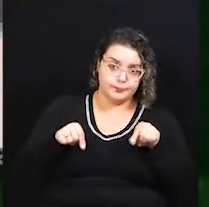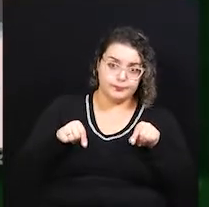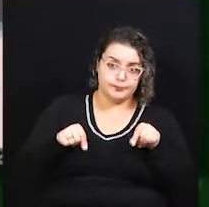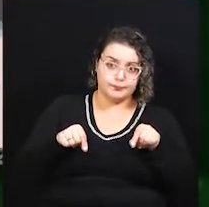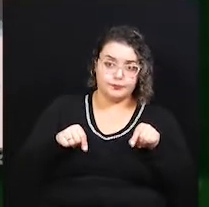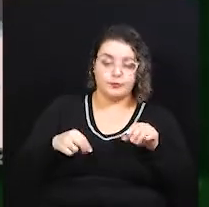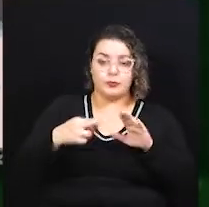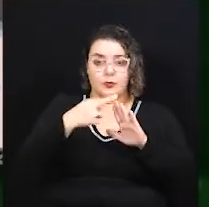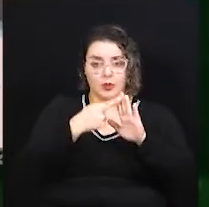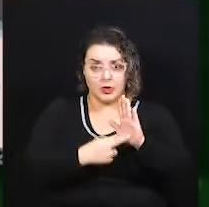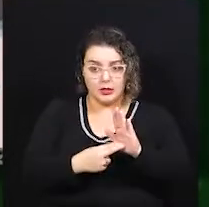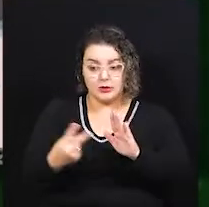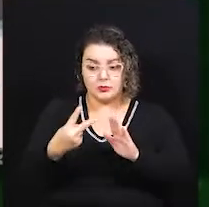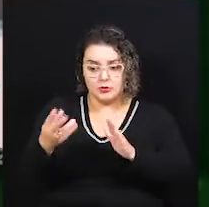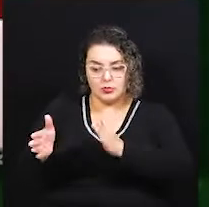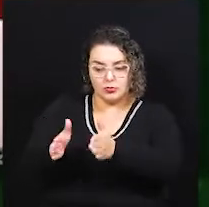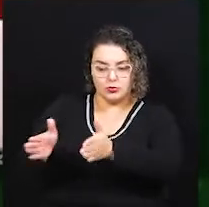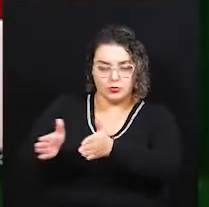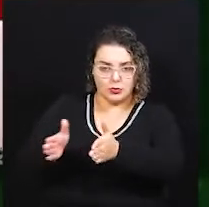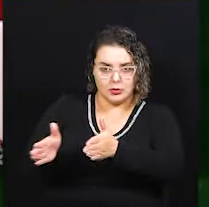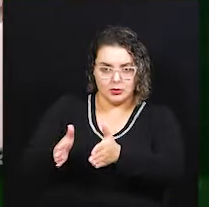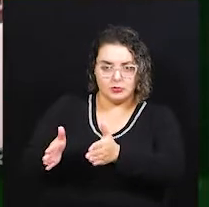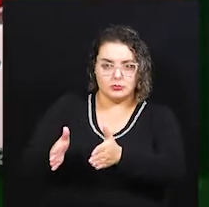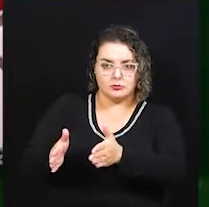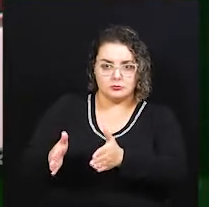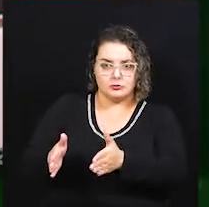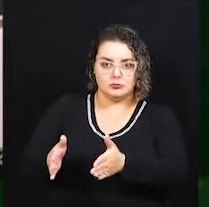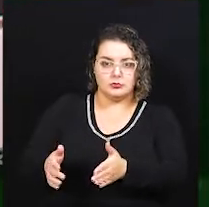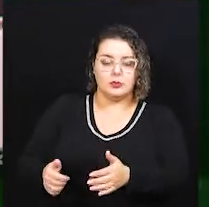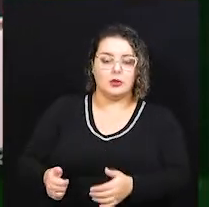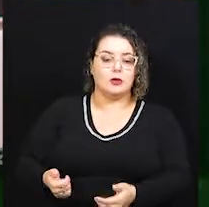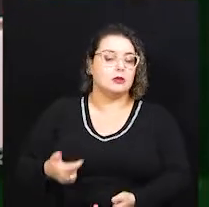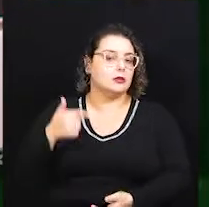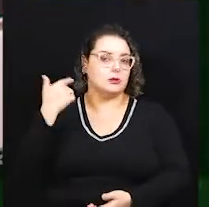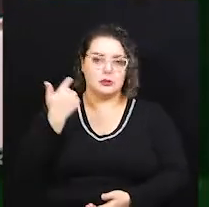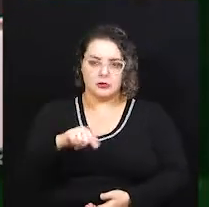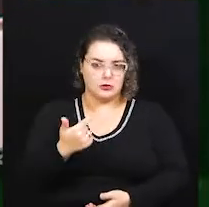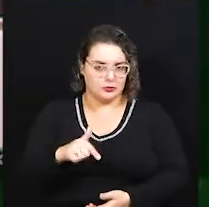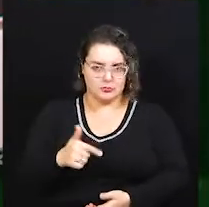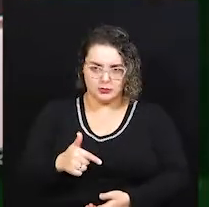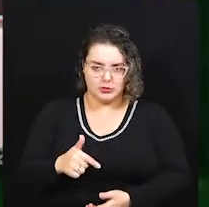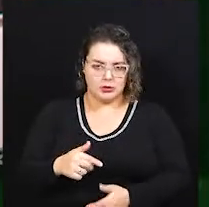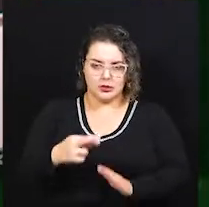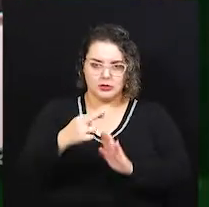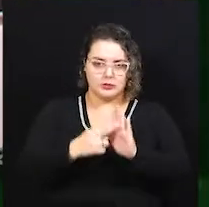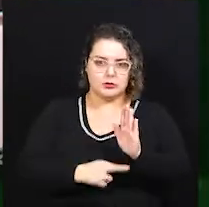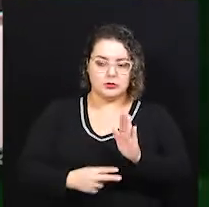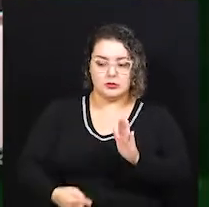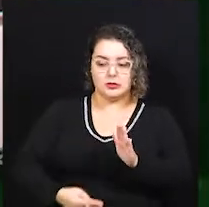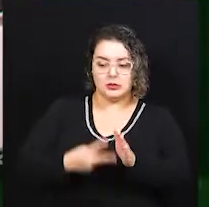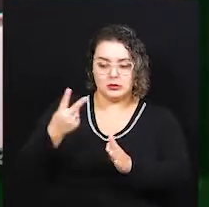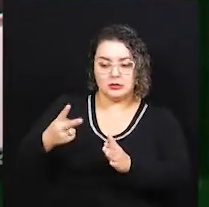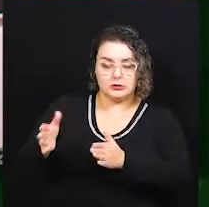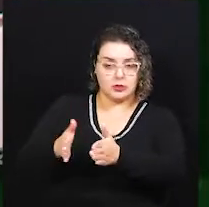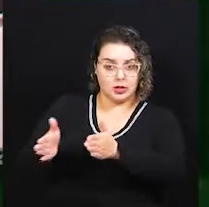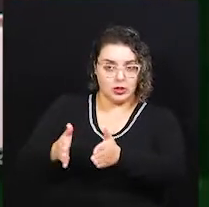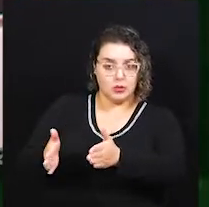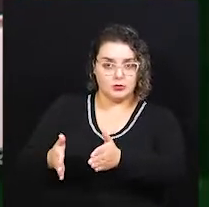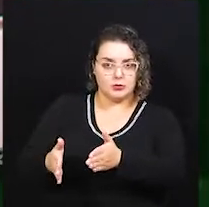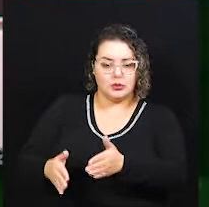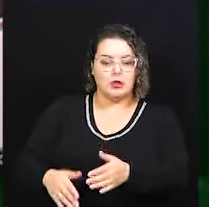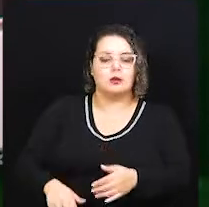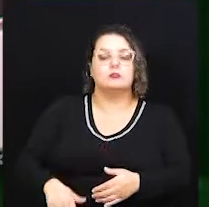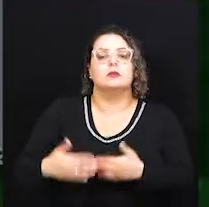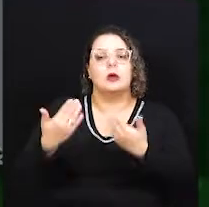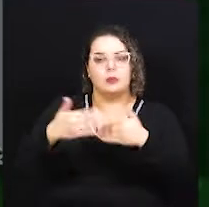redação funciona apenas na segunda fase, né? A segunda fase, o aluno na primeira fase não tem redação. Na segunda fase, o primeiro dia de prova